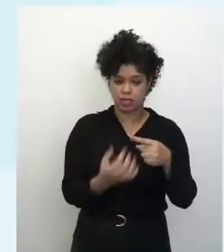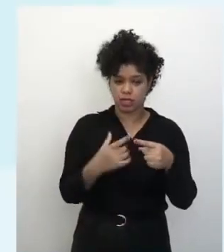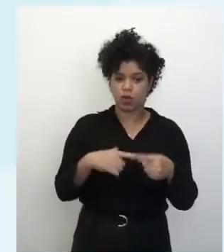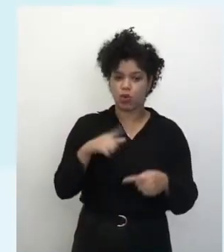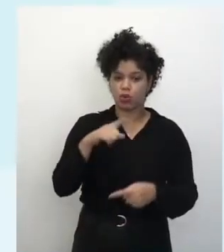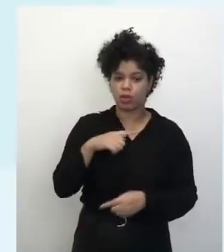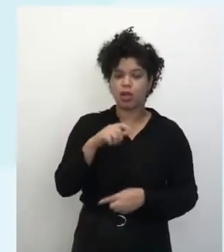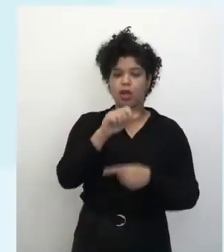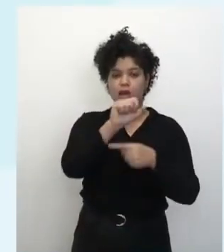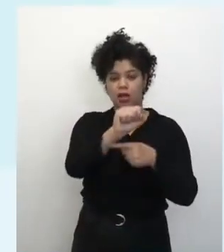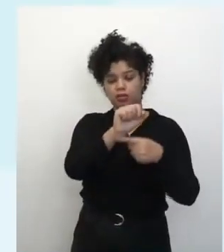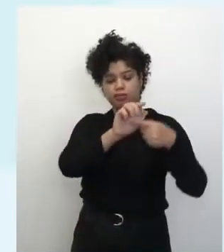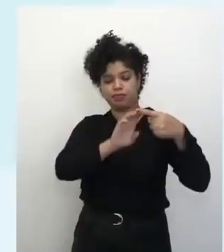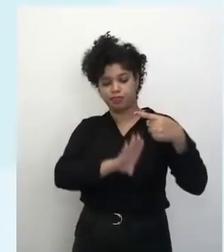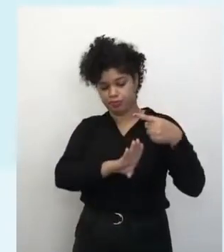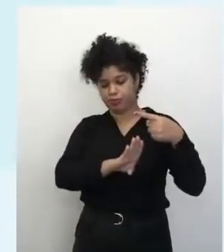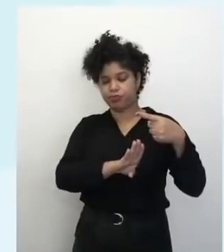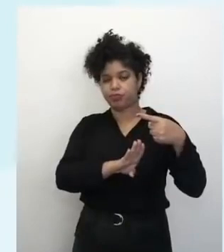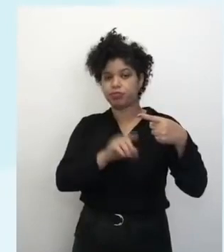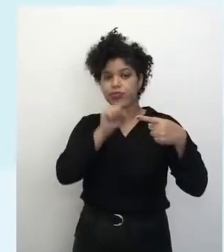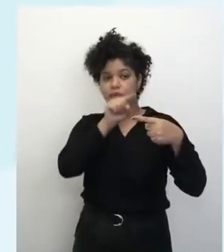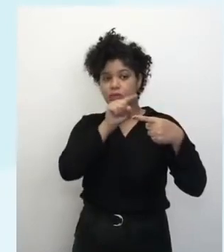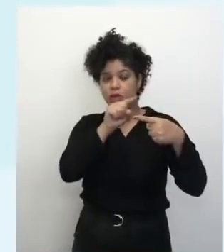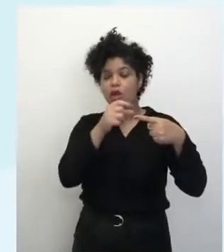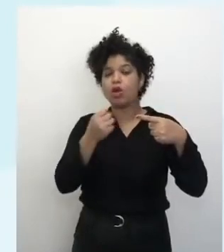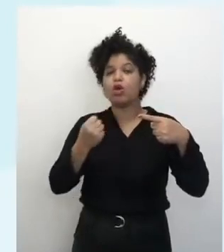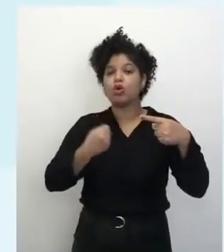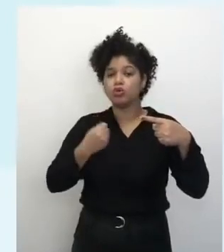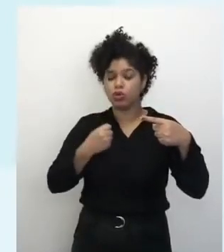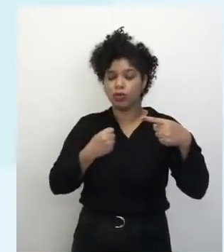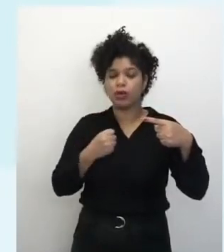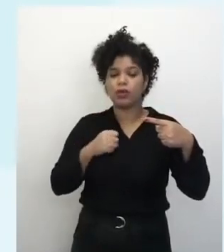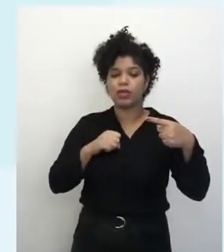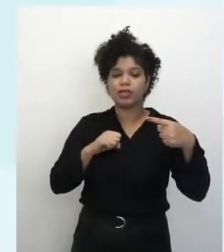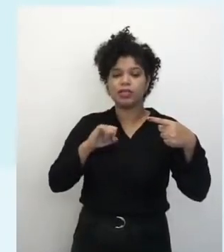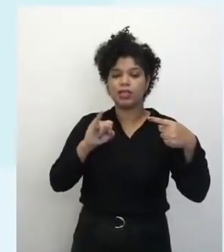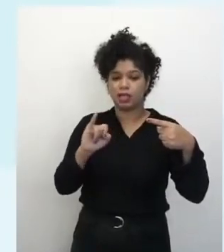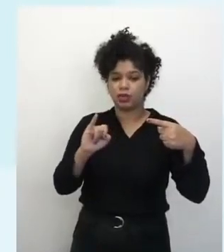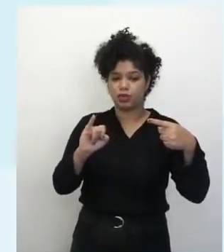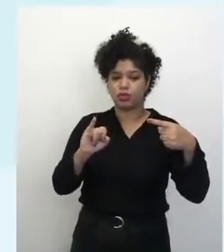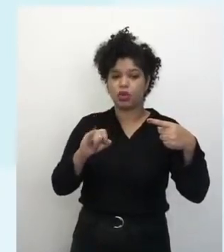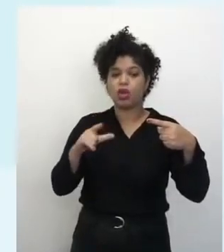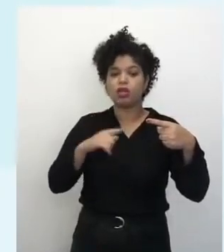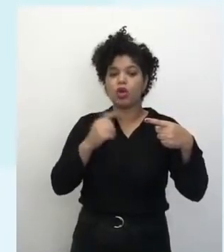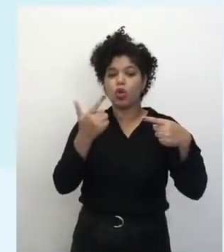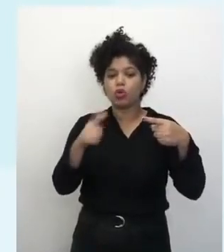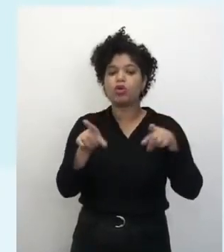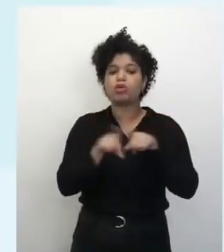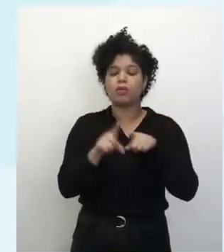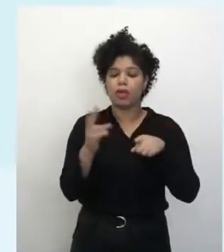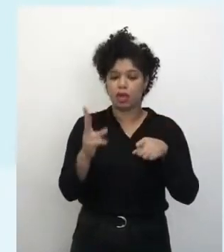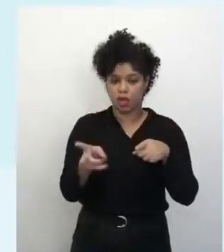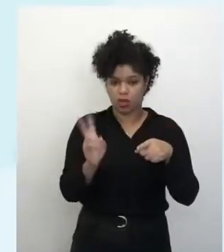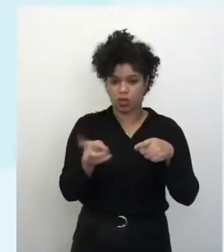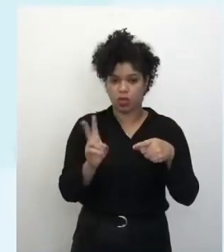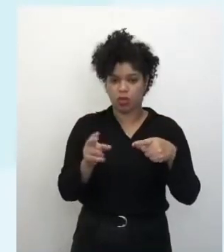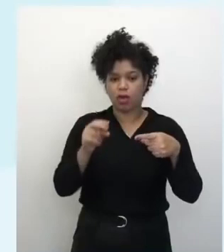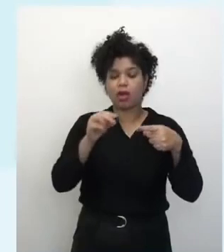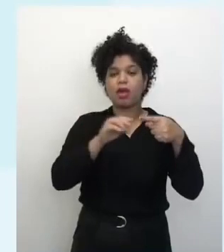A dividido por B, o número de cima sempre é um número inteiro, e o número de baixo também é um inteiro, mas ele tem que